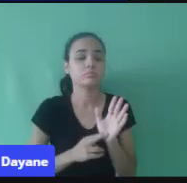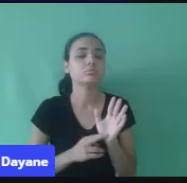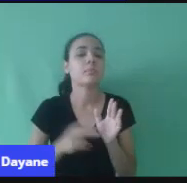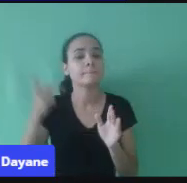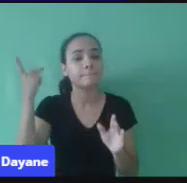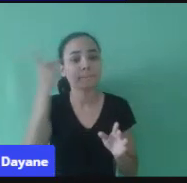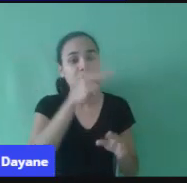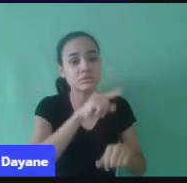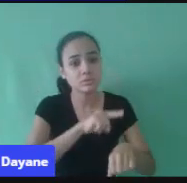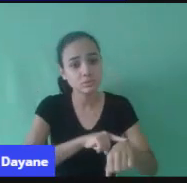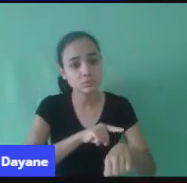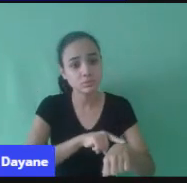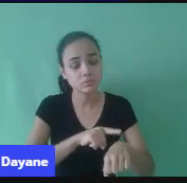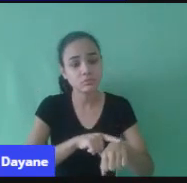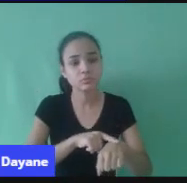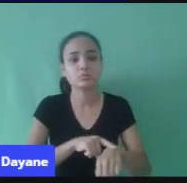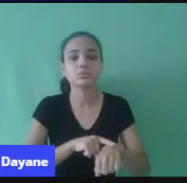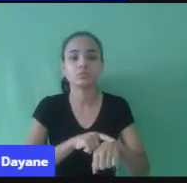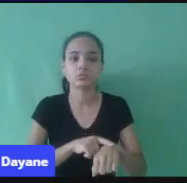Próximo slide.